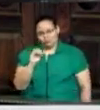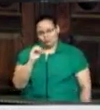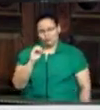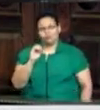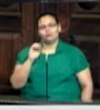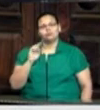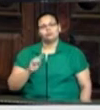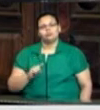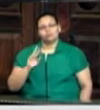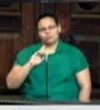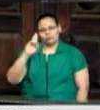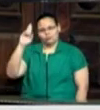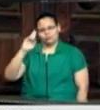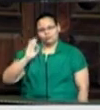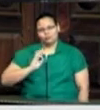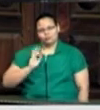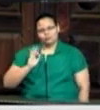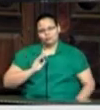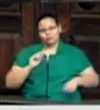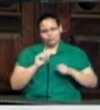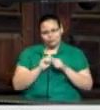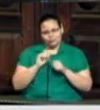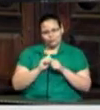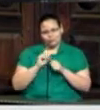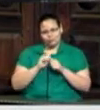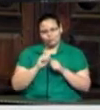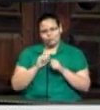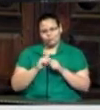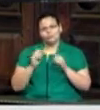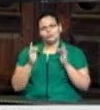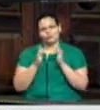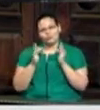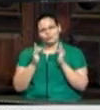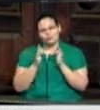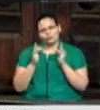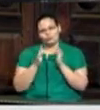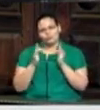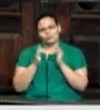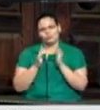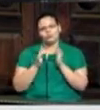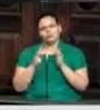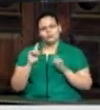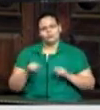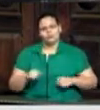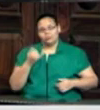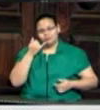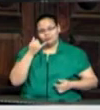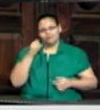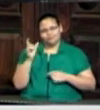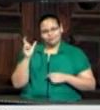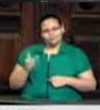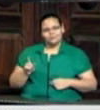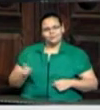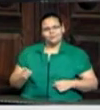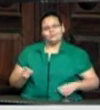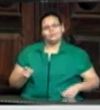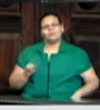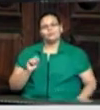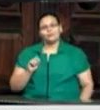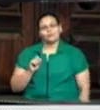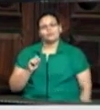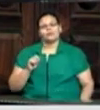a autoridade policial faça um imediato contato com a operadora de telefonia para